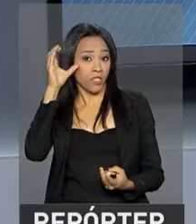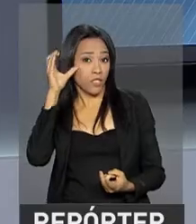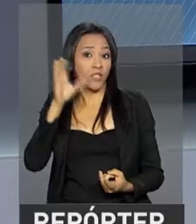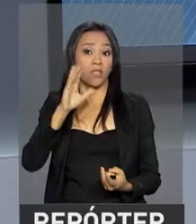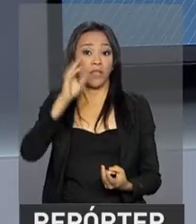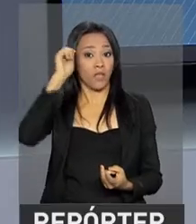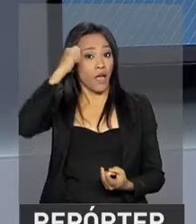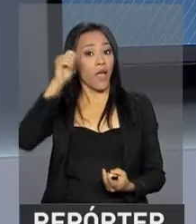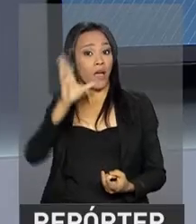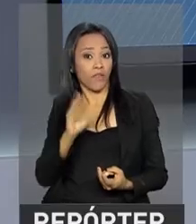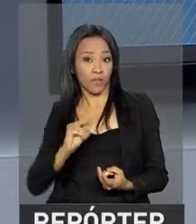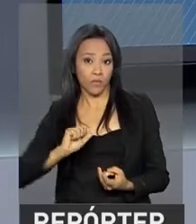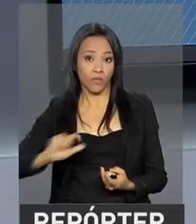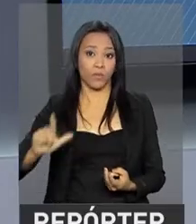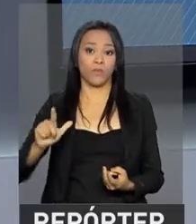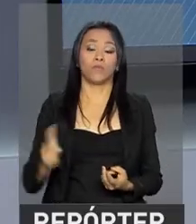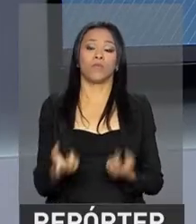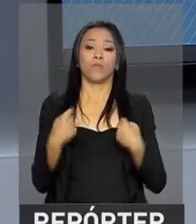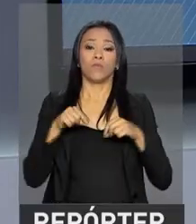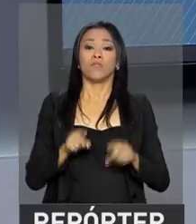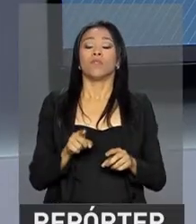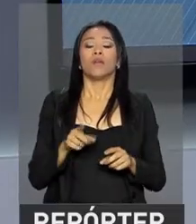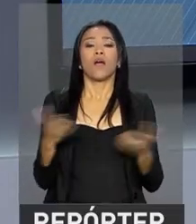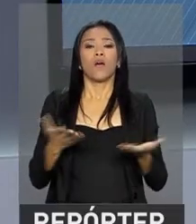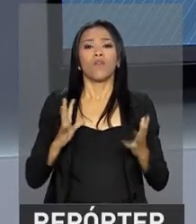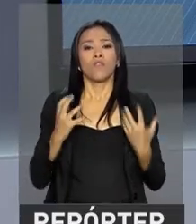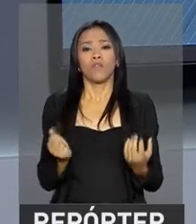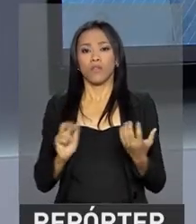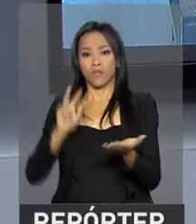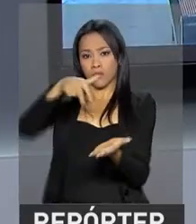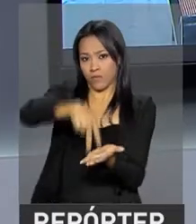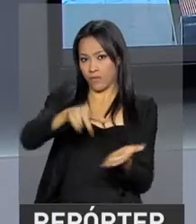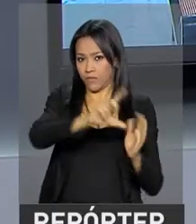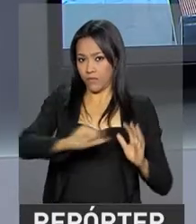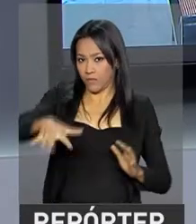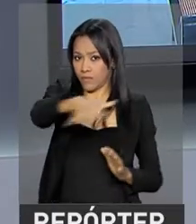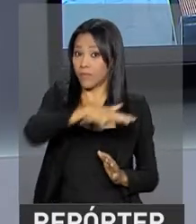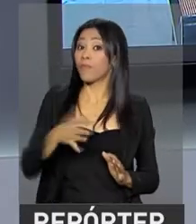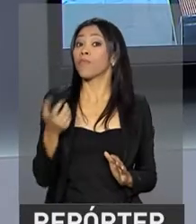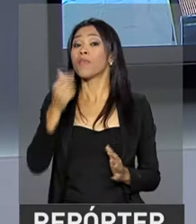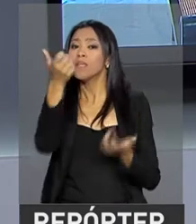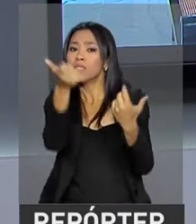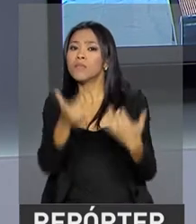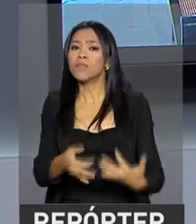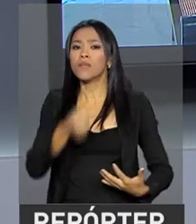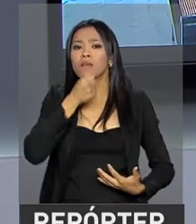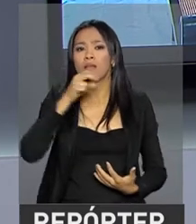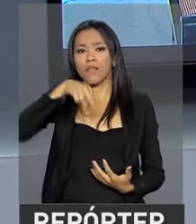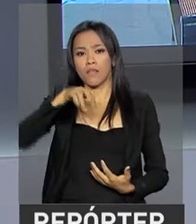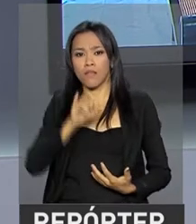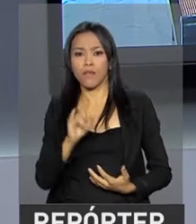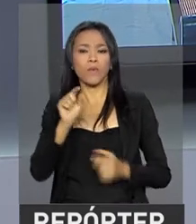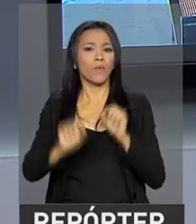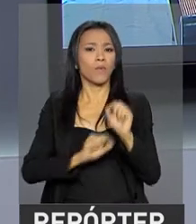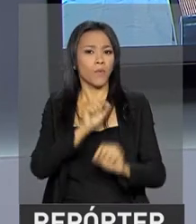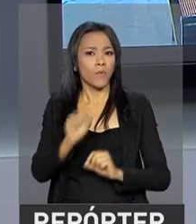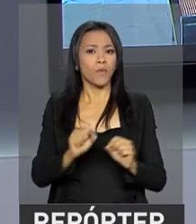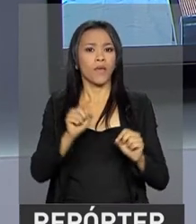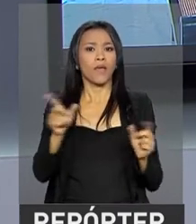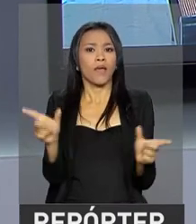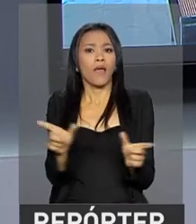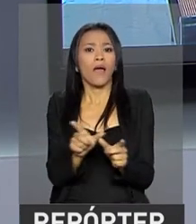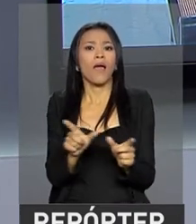e vamos agora o palácio do planalto onde está o repórter nem pereira ele traz informações para a gente sobre a reserva nacional do cobre